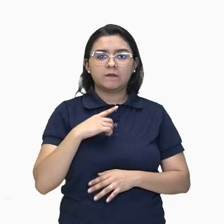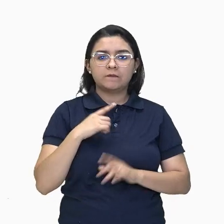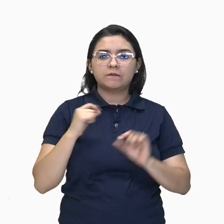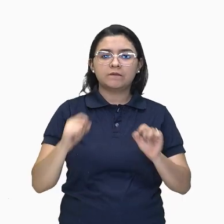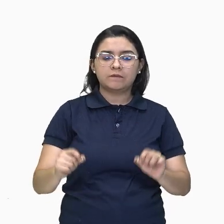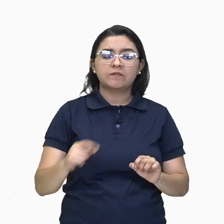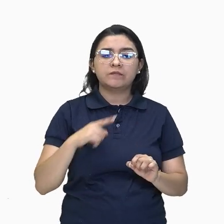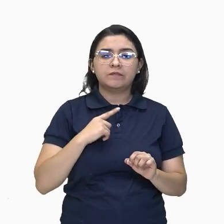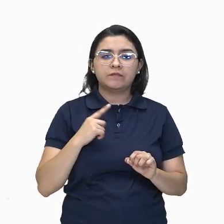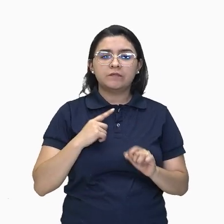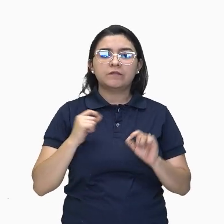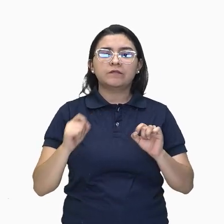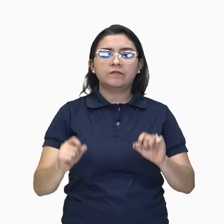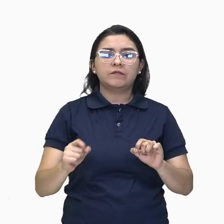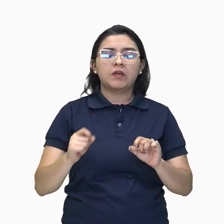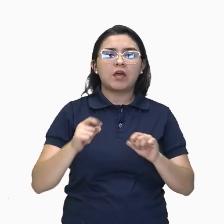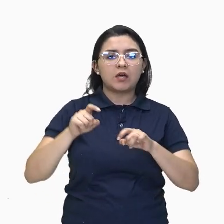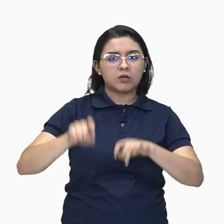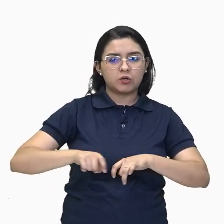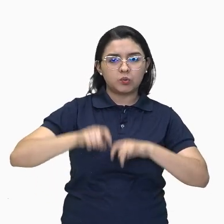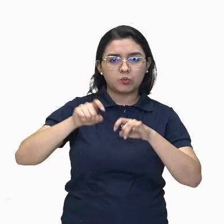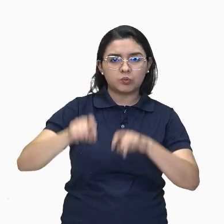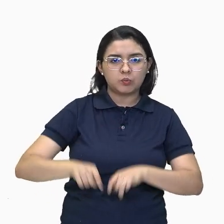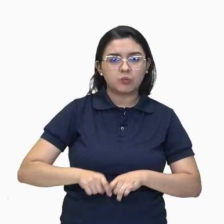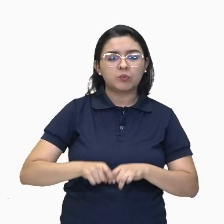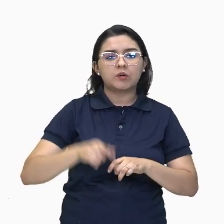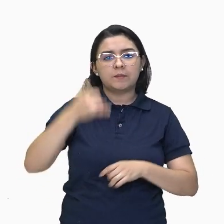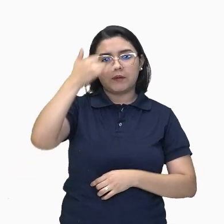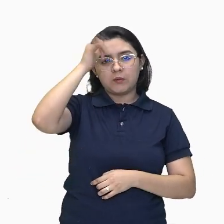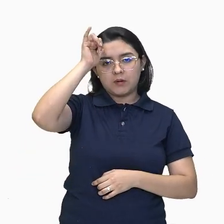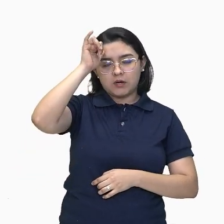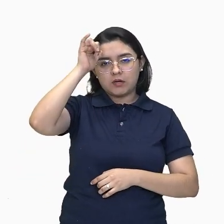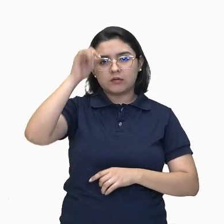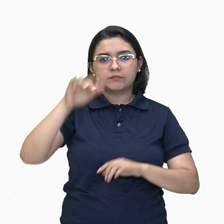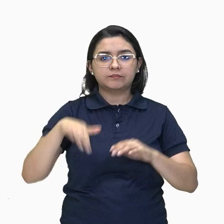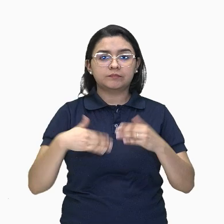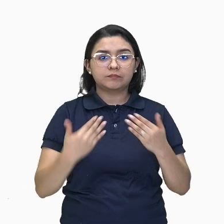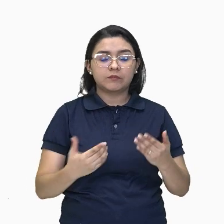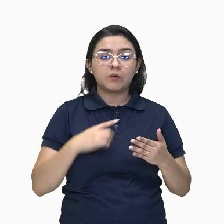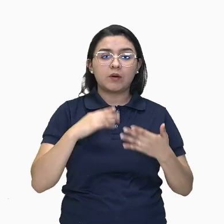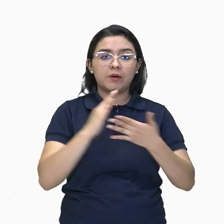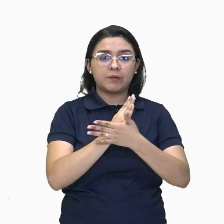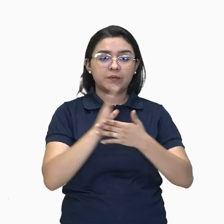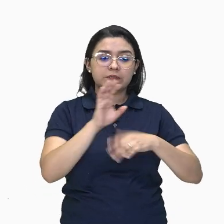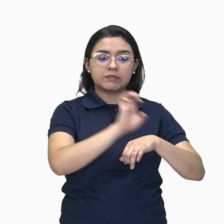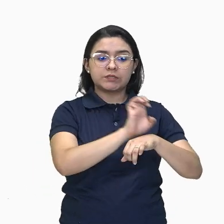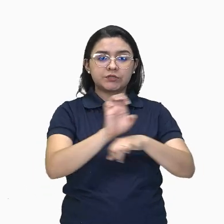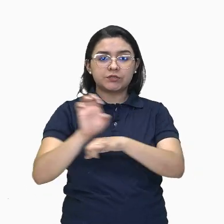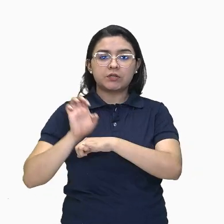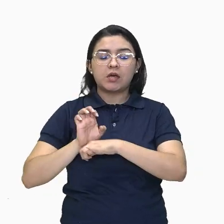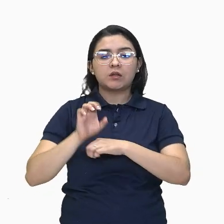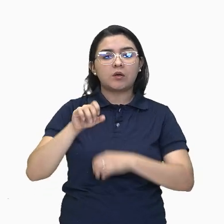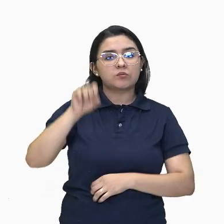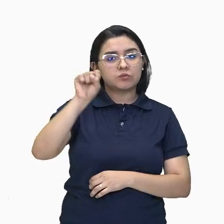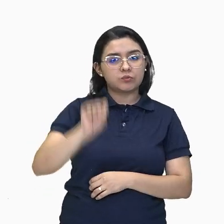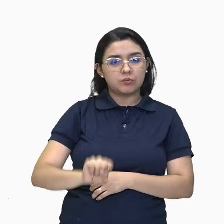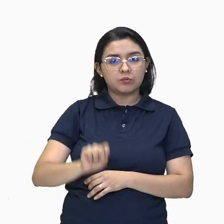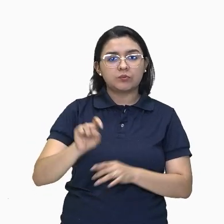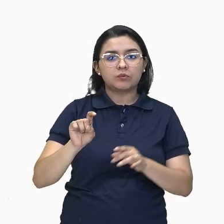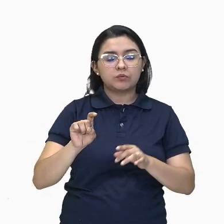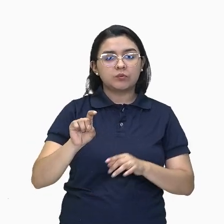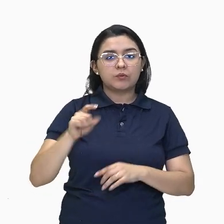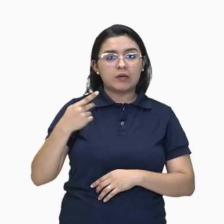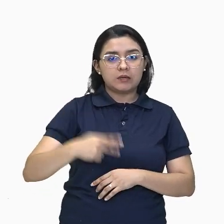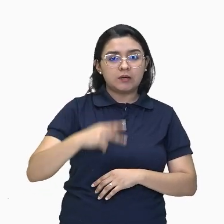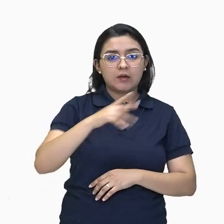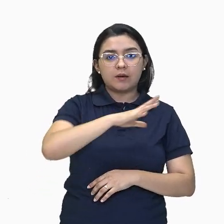crescendo ali a atividade da agricultura, da pecuária, alguns estados também ali mais ao sul do